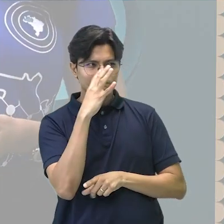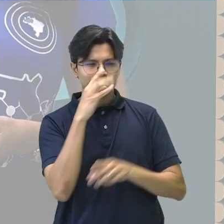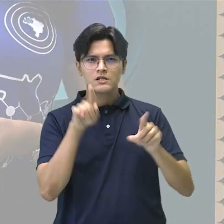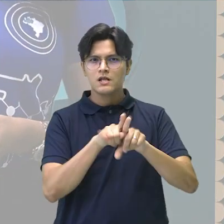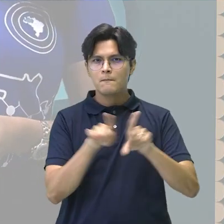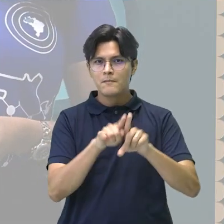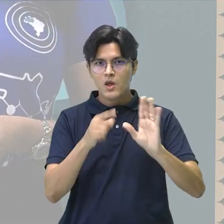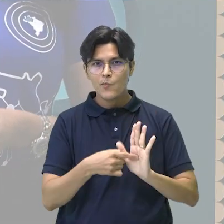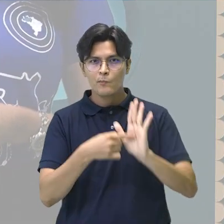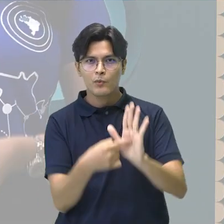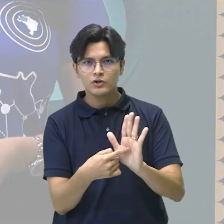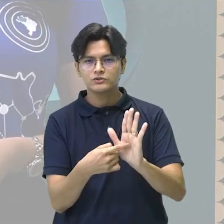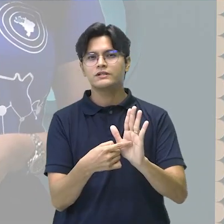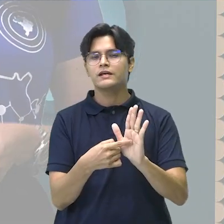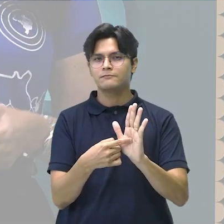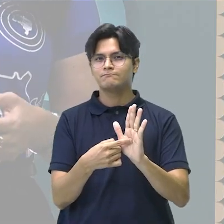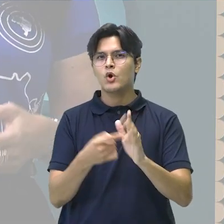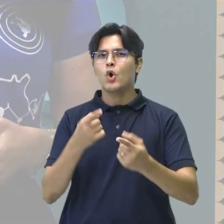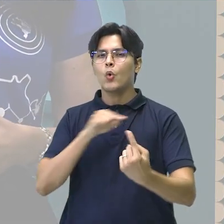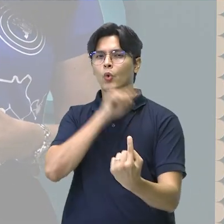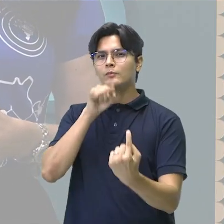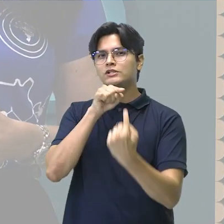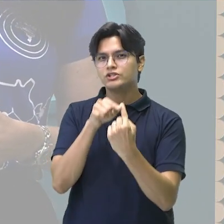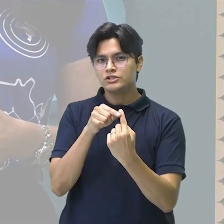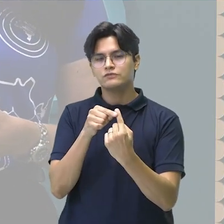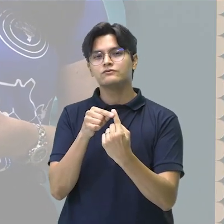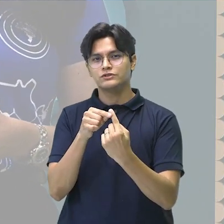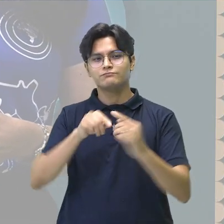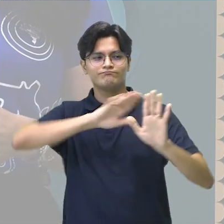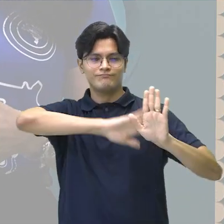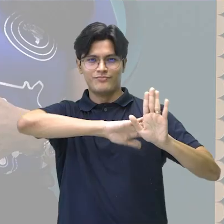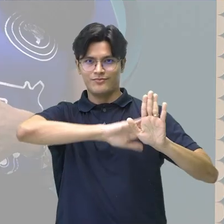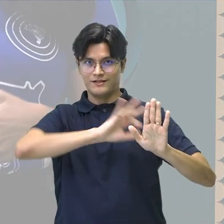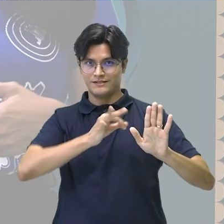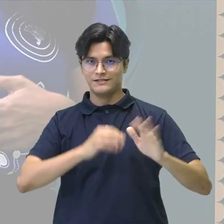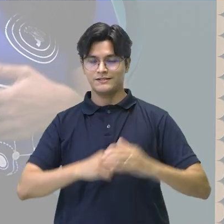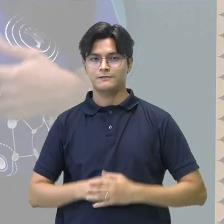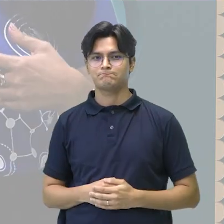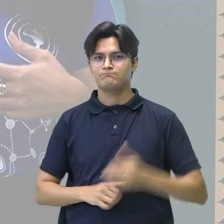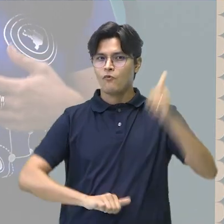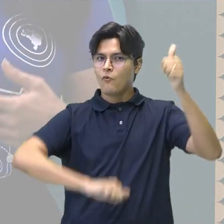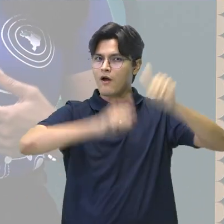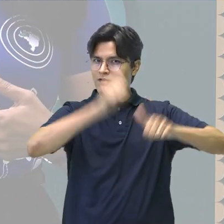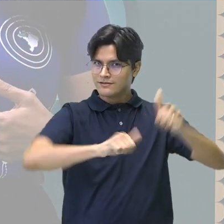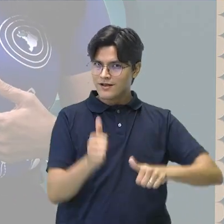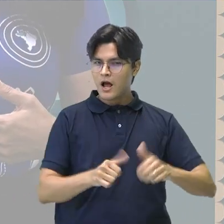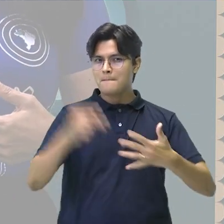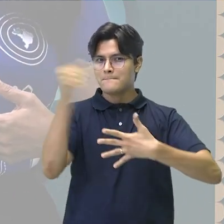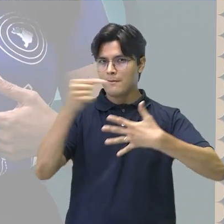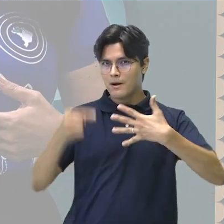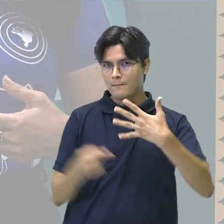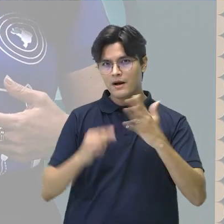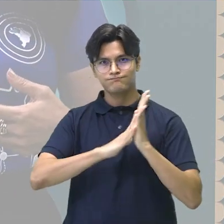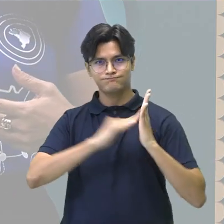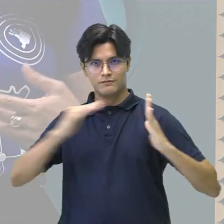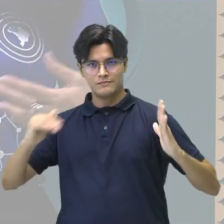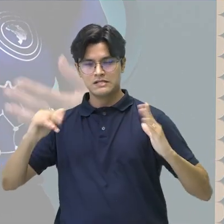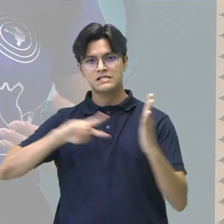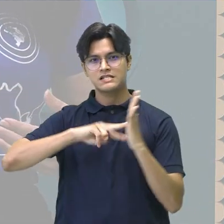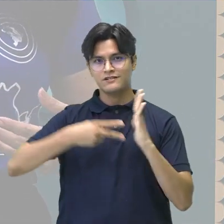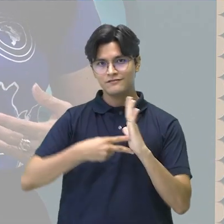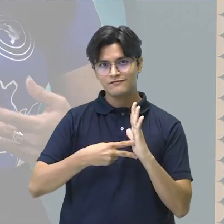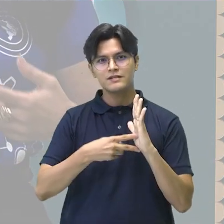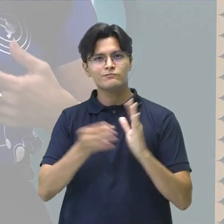mais profundas do Criador. Ao avaliar aspectos estéticos, implica observar como elementos